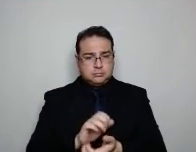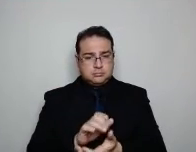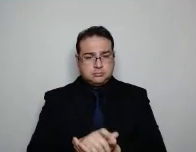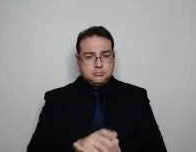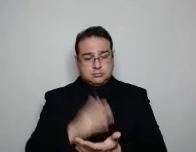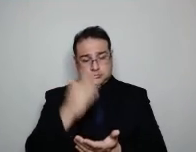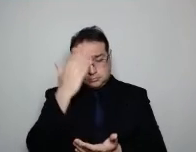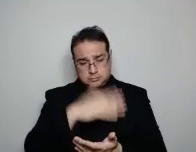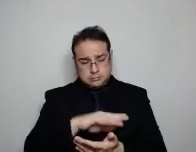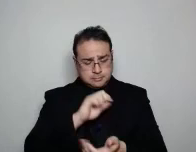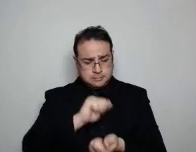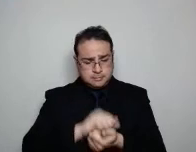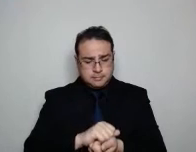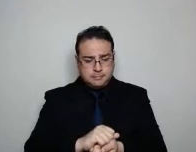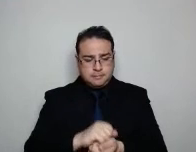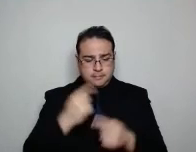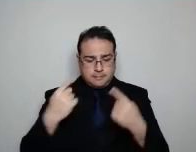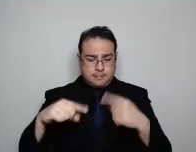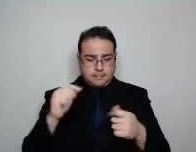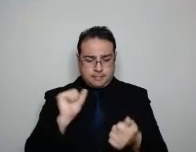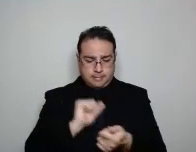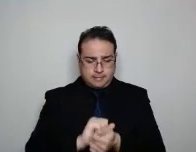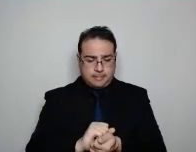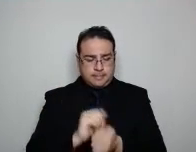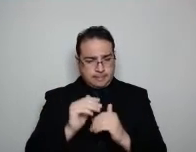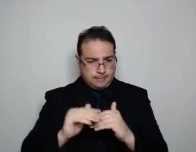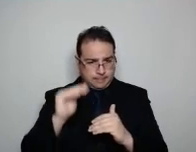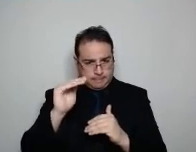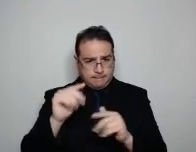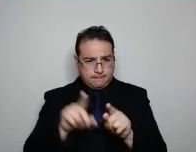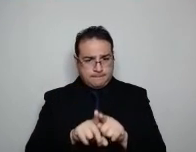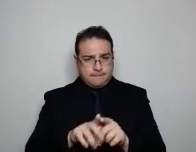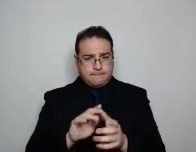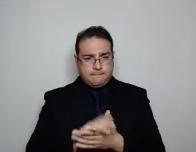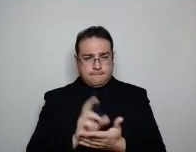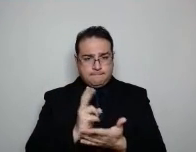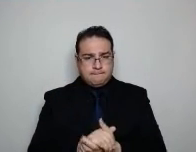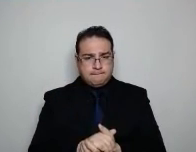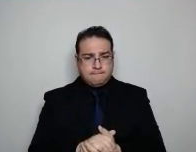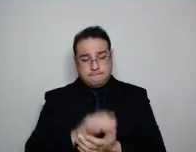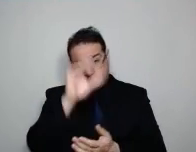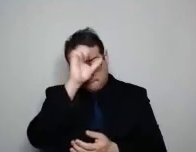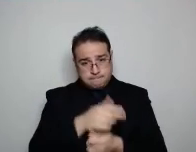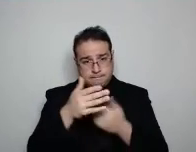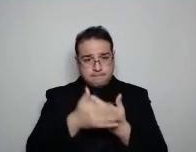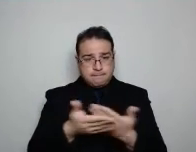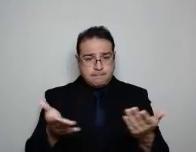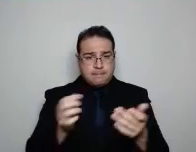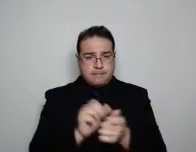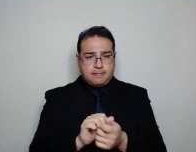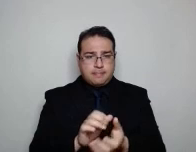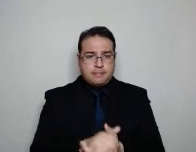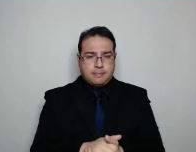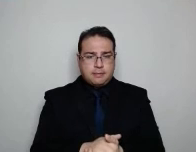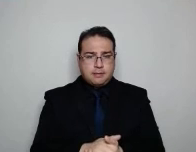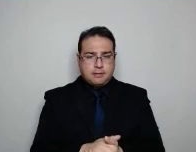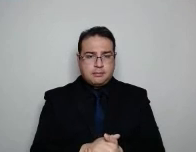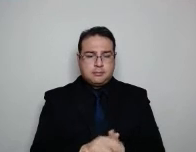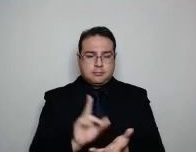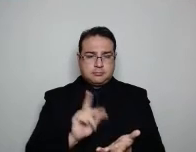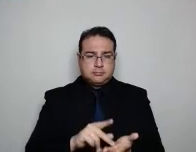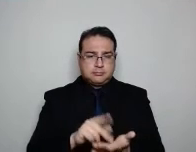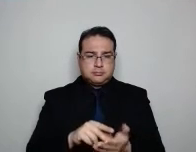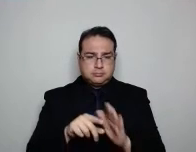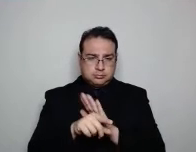discussões, né, de um nível tão elevado, e sempre aprendendo com todos vocês, né, que são realmente estudiosos do